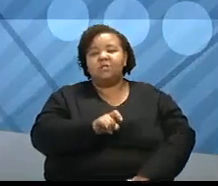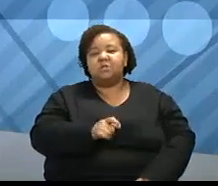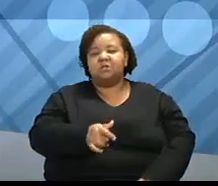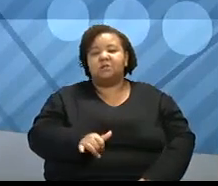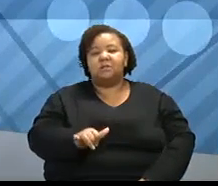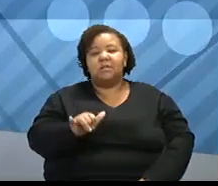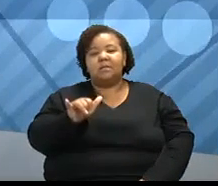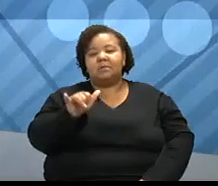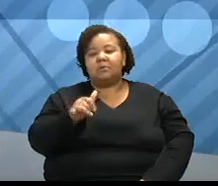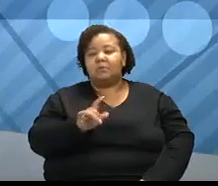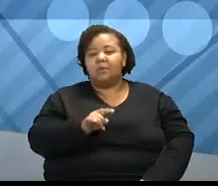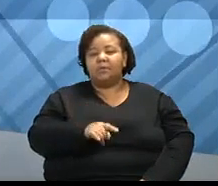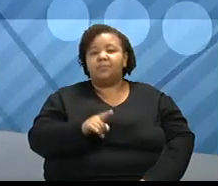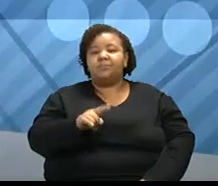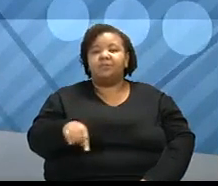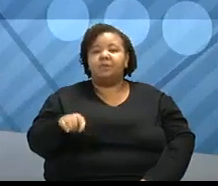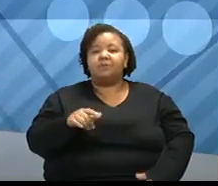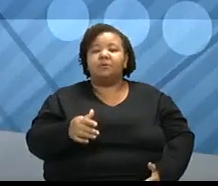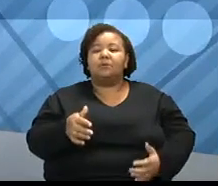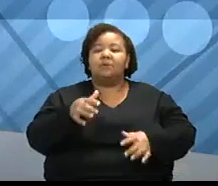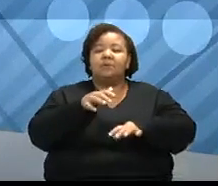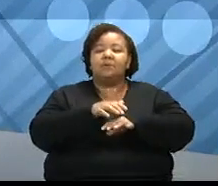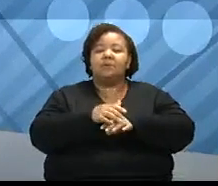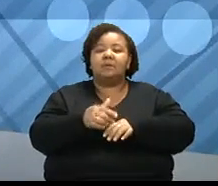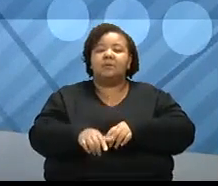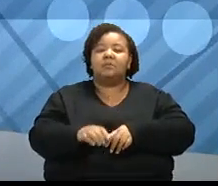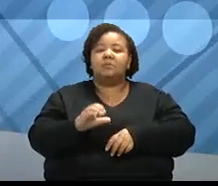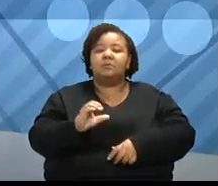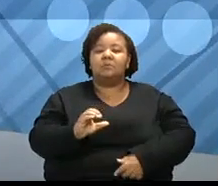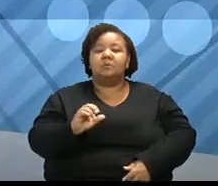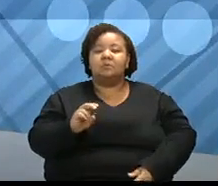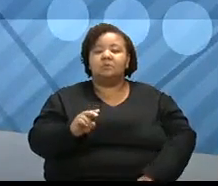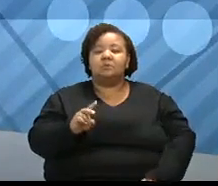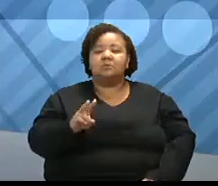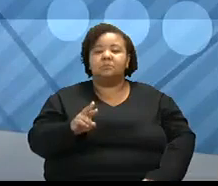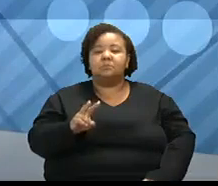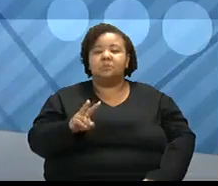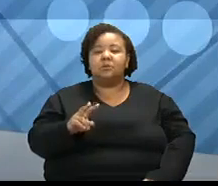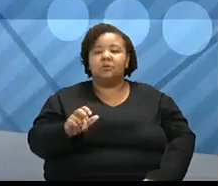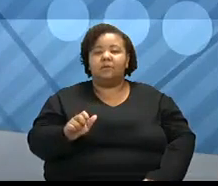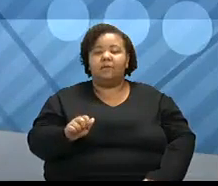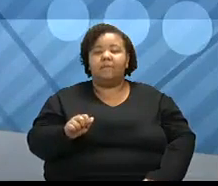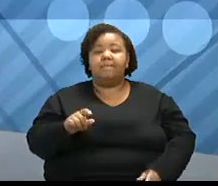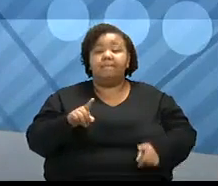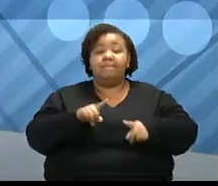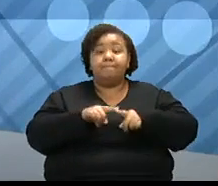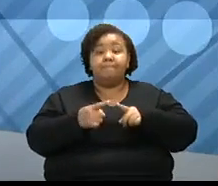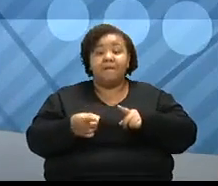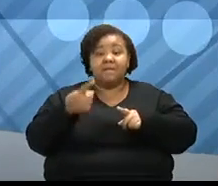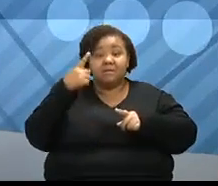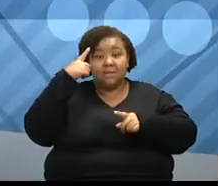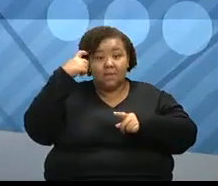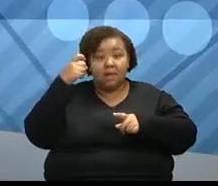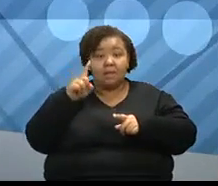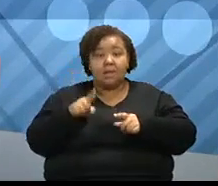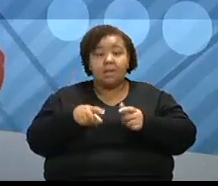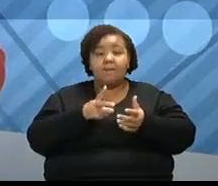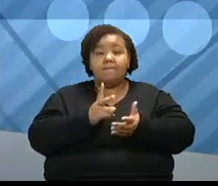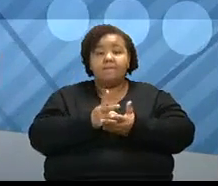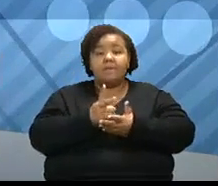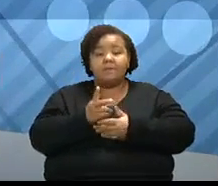relação a y, mas sim eu estou integrando em relação a uma curva. Mas a ideia é a mesma, eu